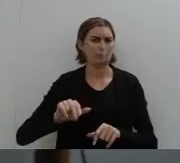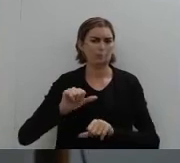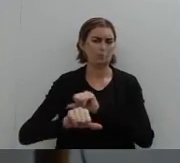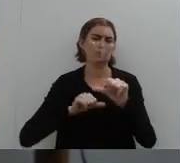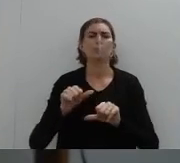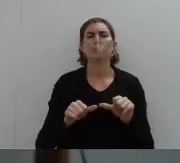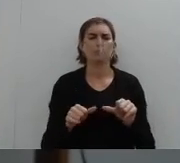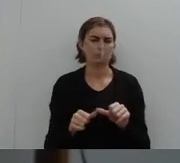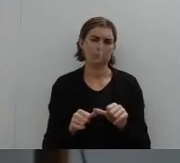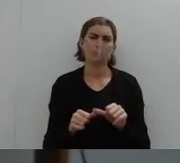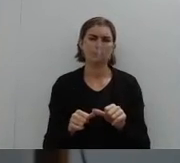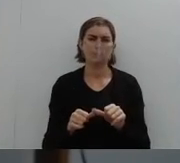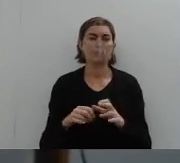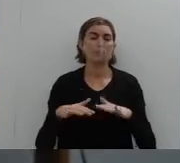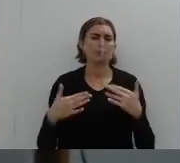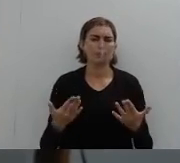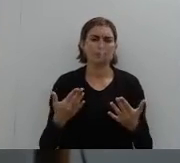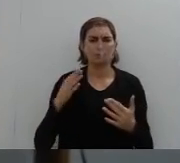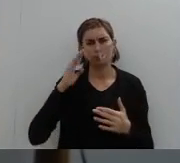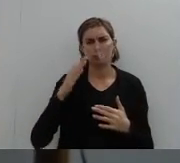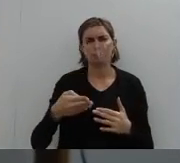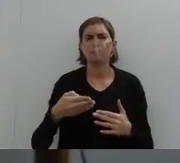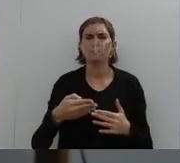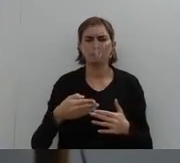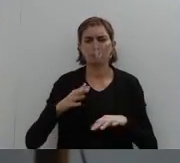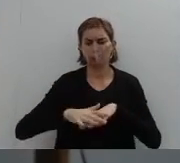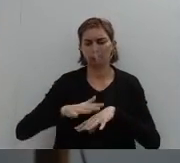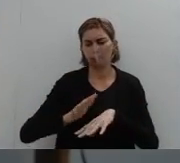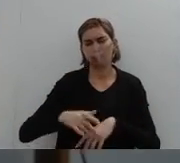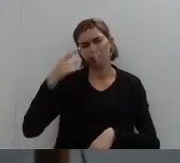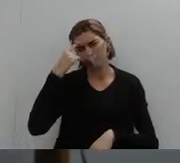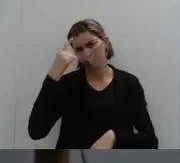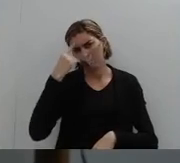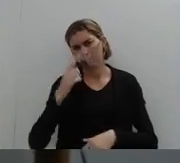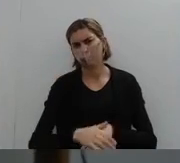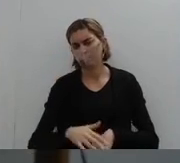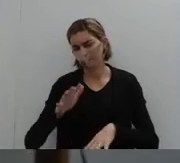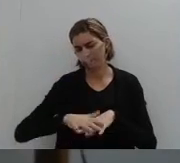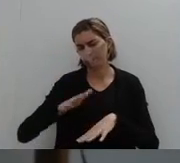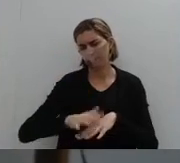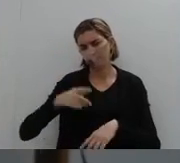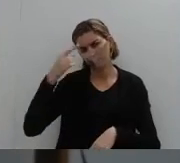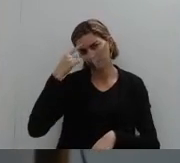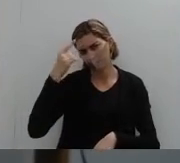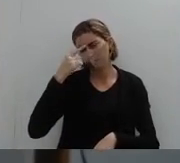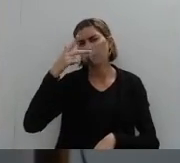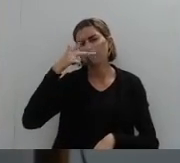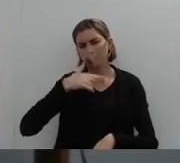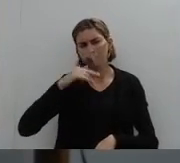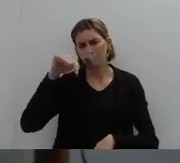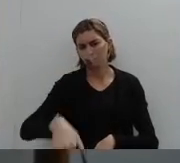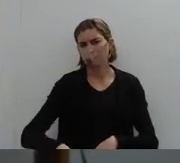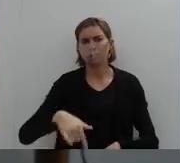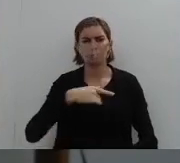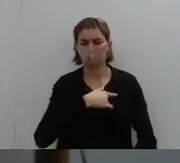ela não muda. Né? Qual é o princípio da racionalidade? É o princípio da matemática, da lógica. E a matemática e a lógica é a mesma. Aqui, na